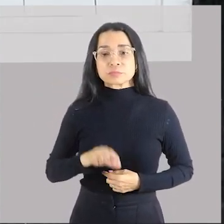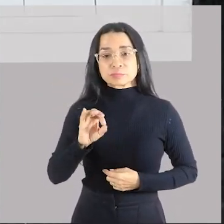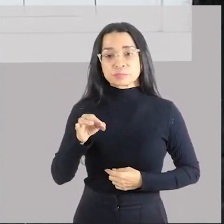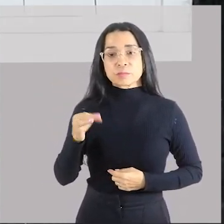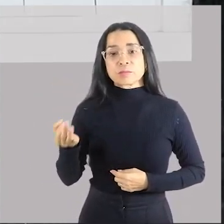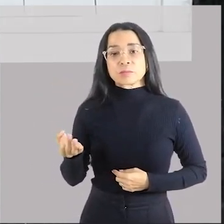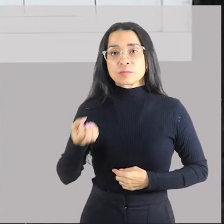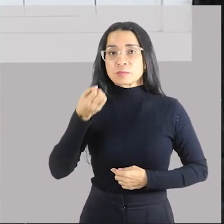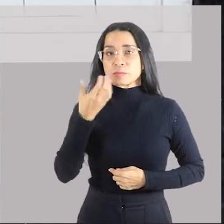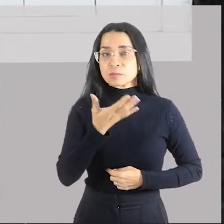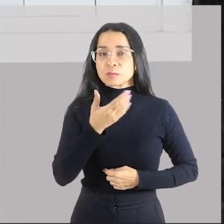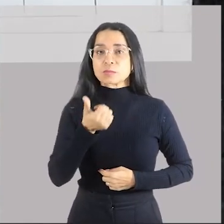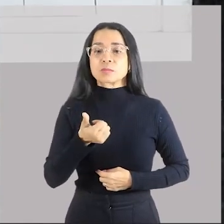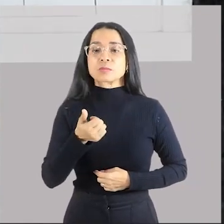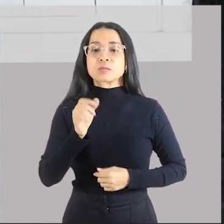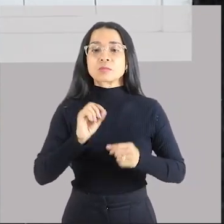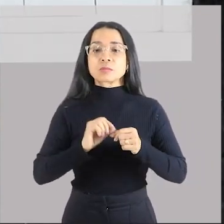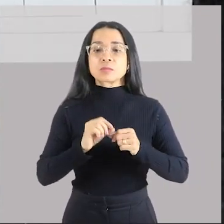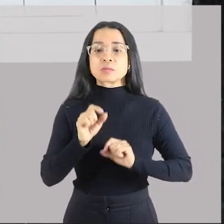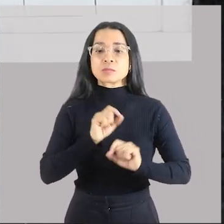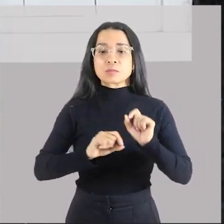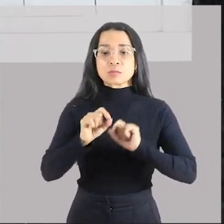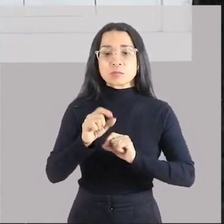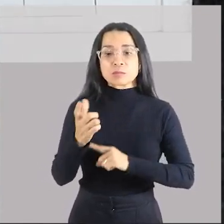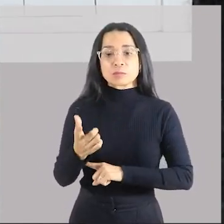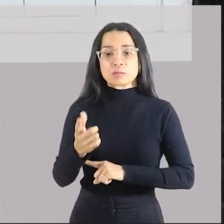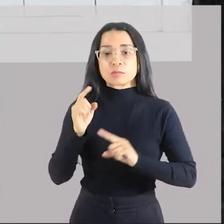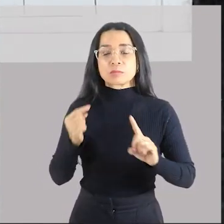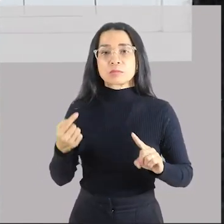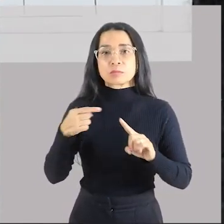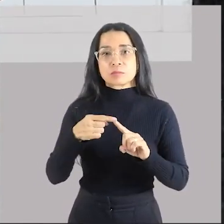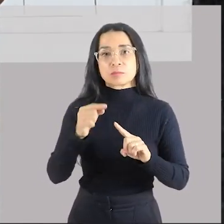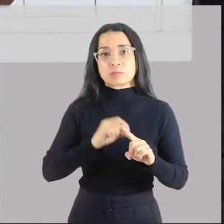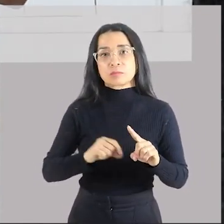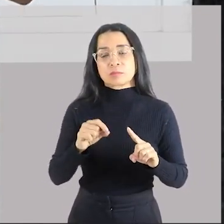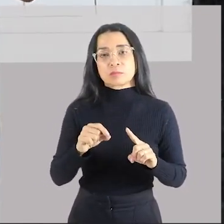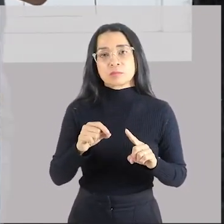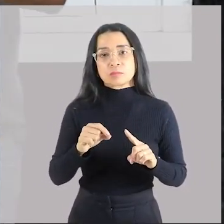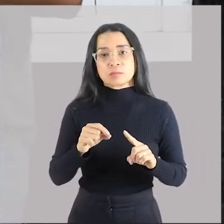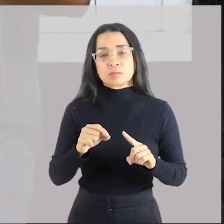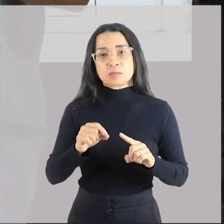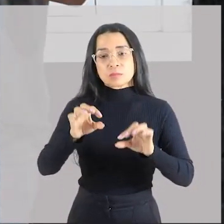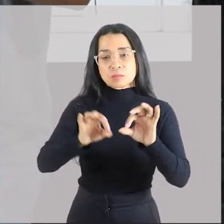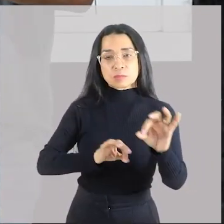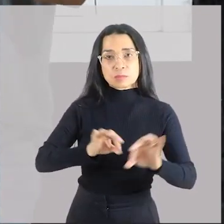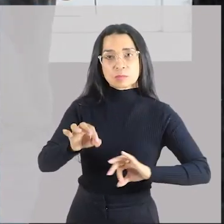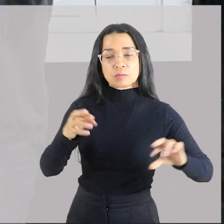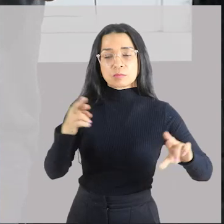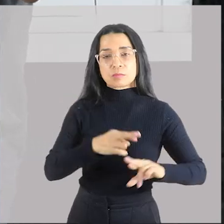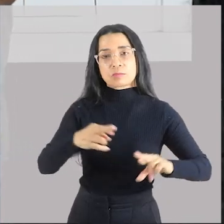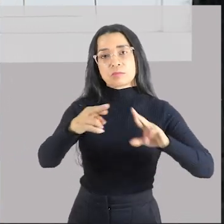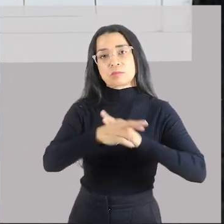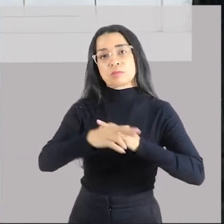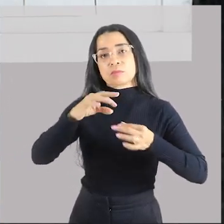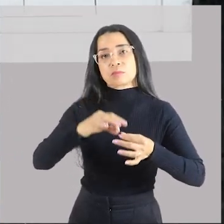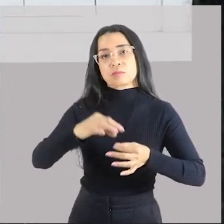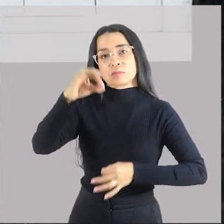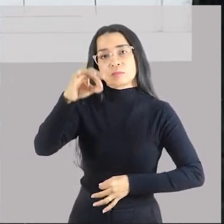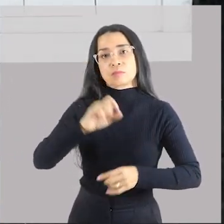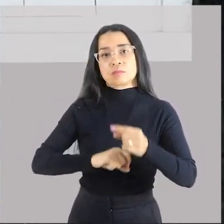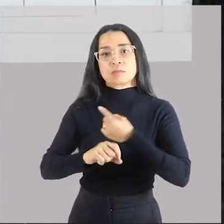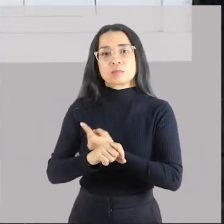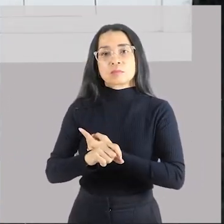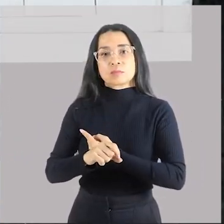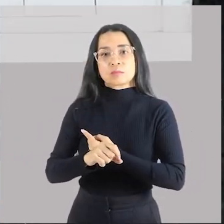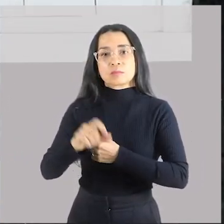Certo? Olha, beleza, o que eu vou fazer aqui, porque qual é o meu objetivo? Né? Eu estabelecer relações de medida